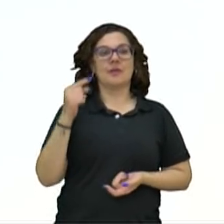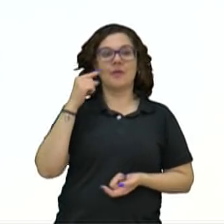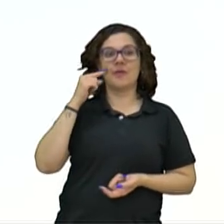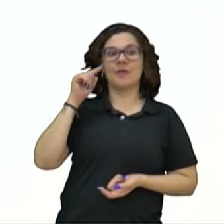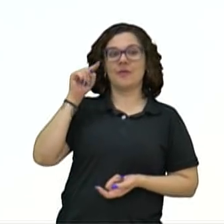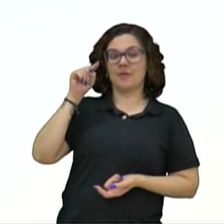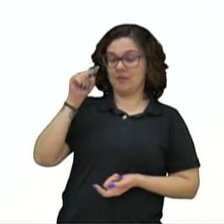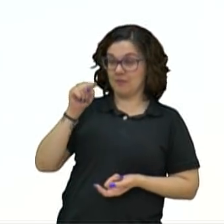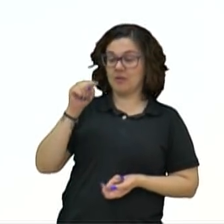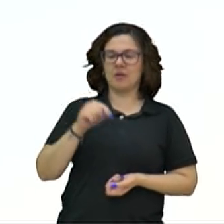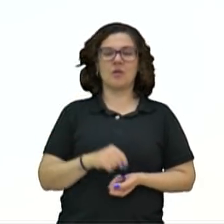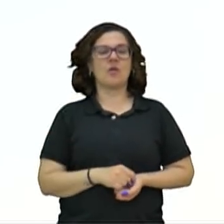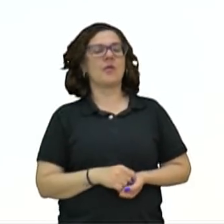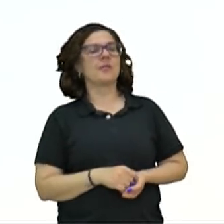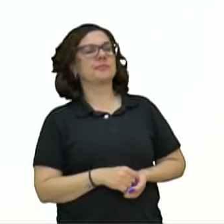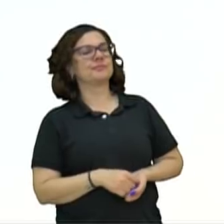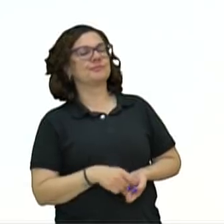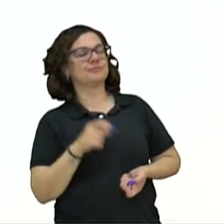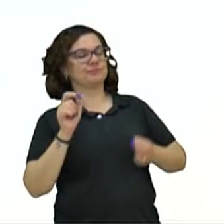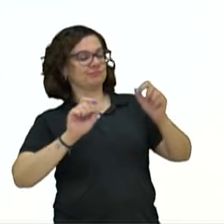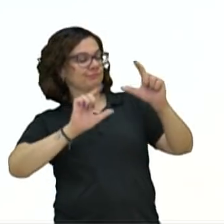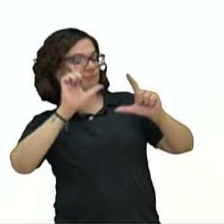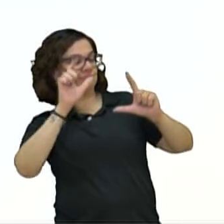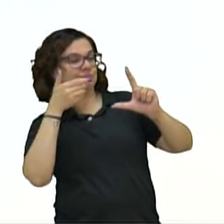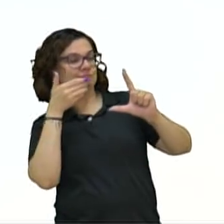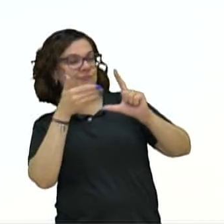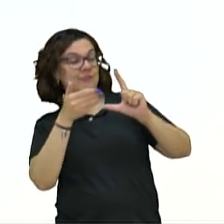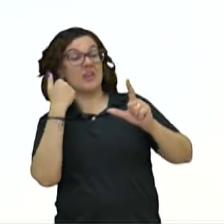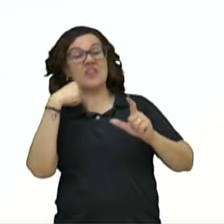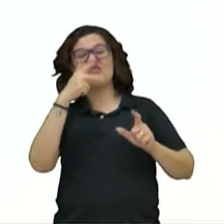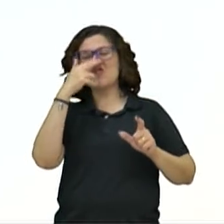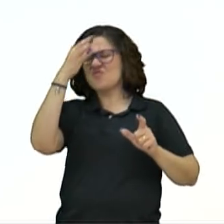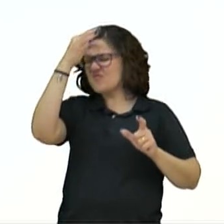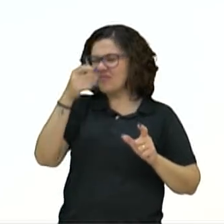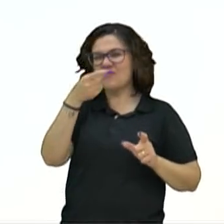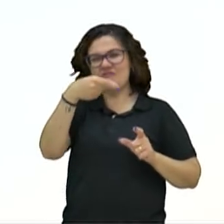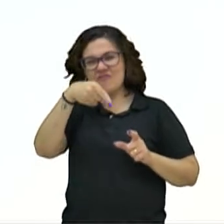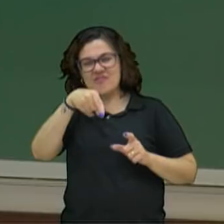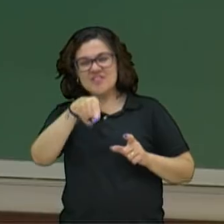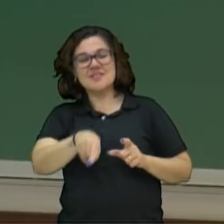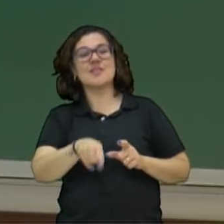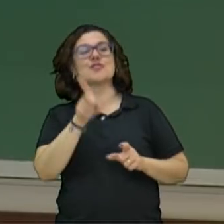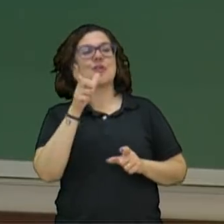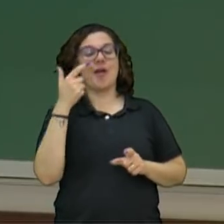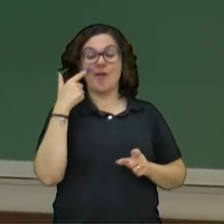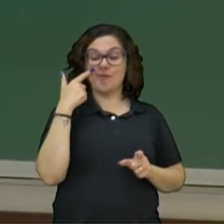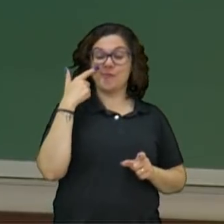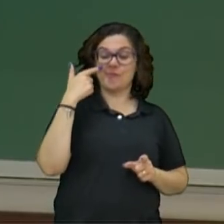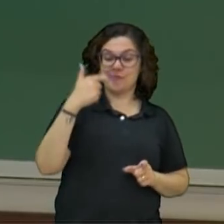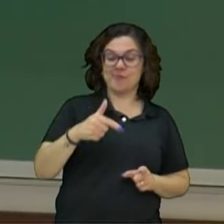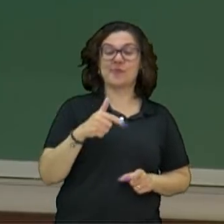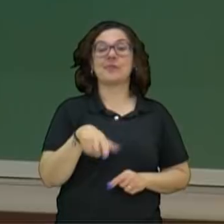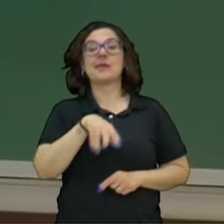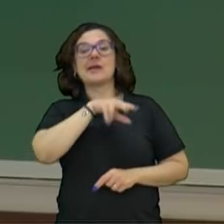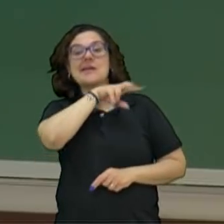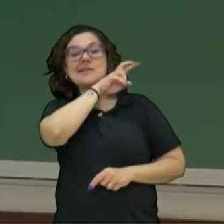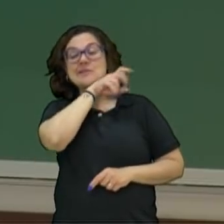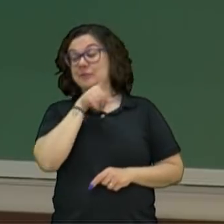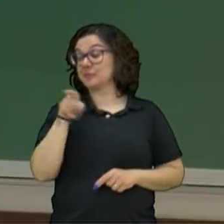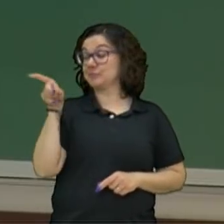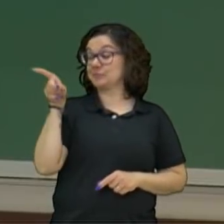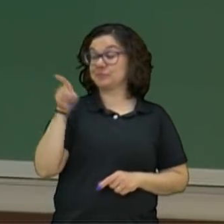o soro, olha só essa imagem. Eu tenho certeza que vocês viram essa bichinha